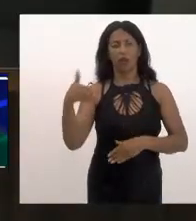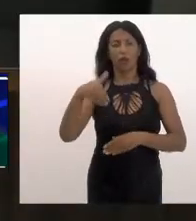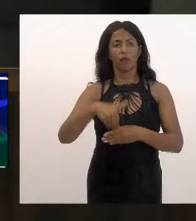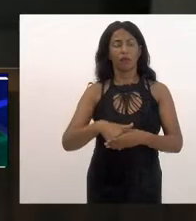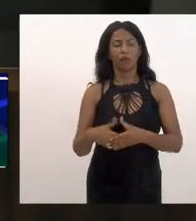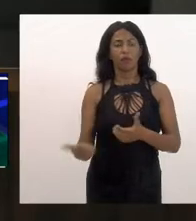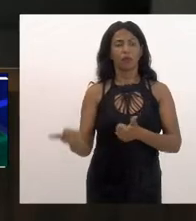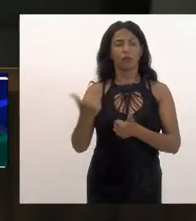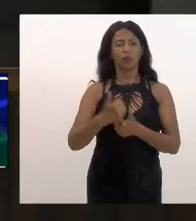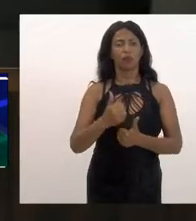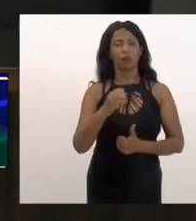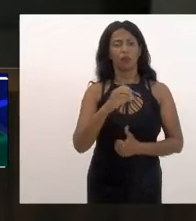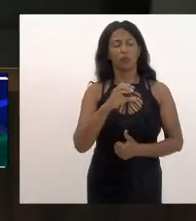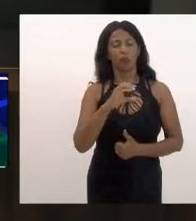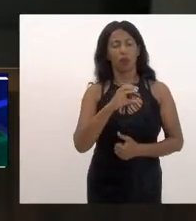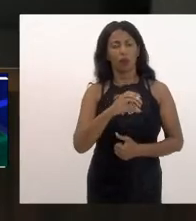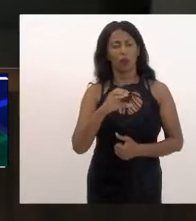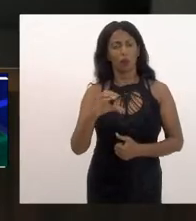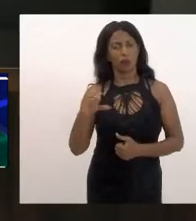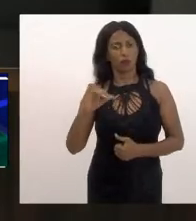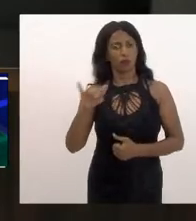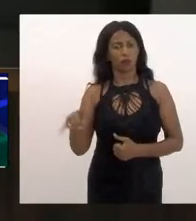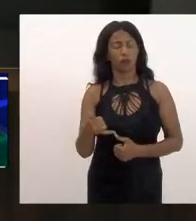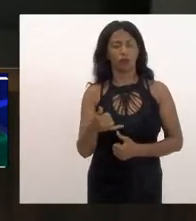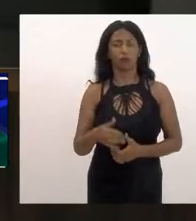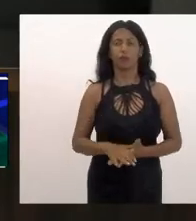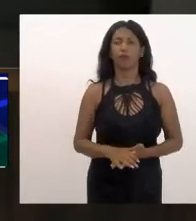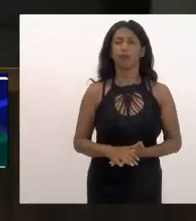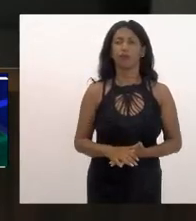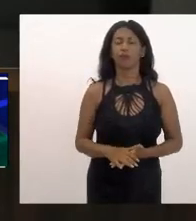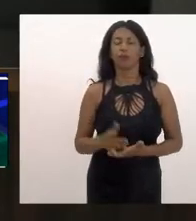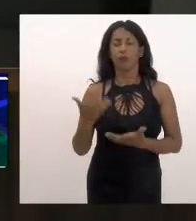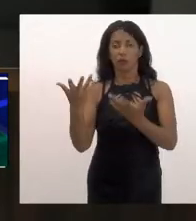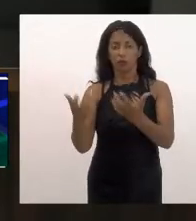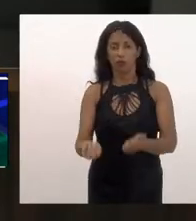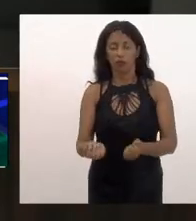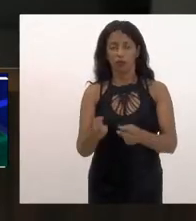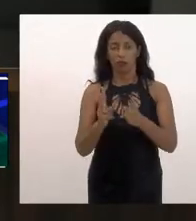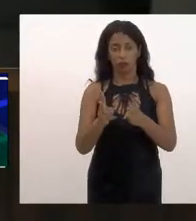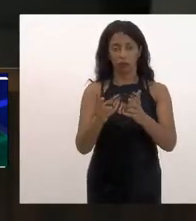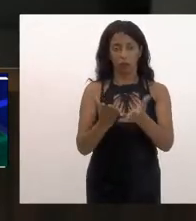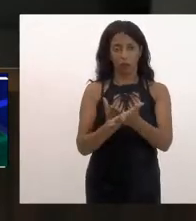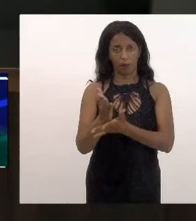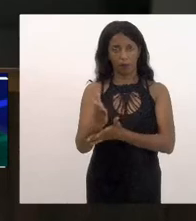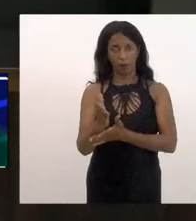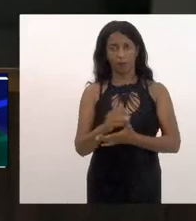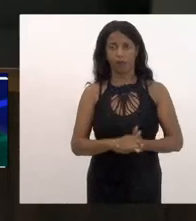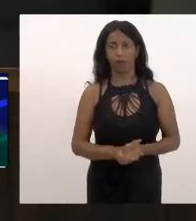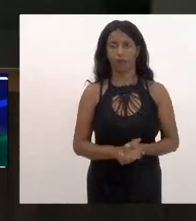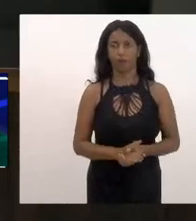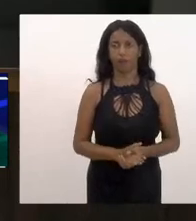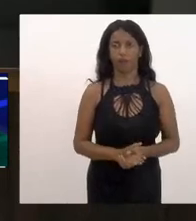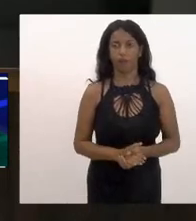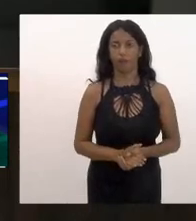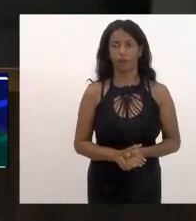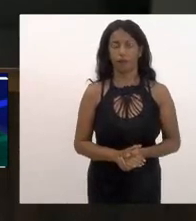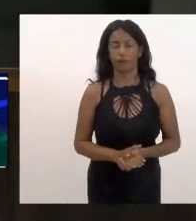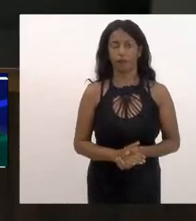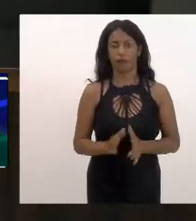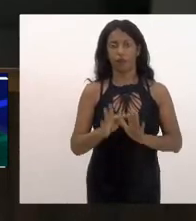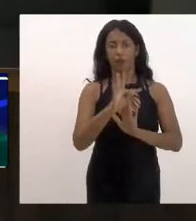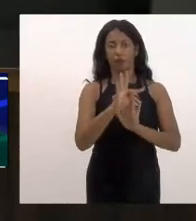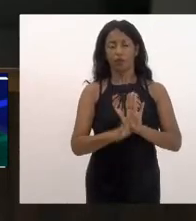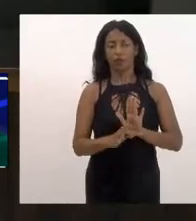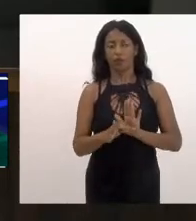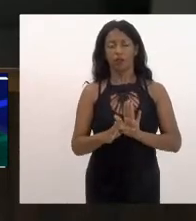votação substitutivo da Comissão de Constituição e Justiça, conforme a final de redação. Se os que aprovam permaneçam como estão, aprovado, vai a redação